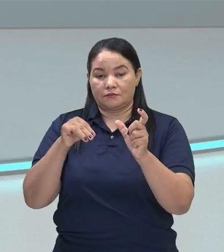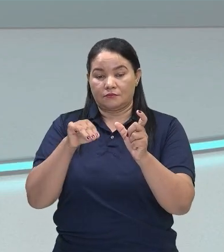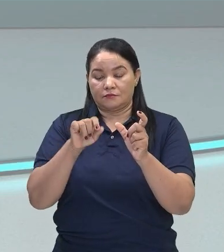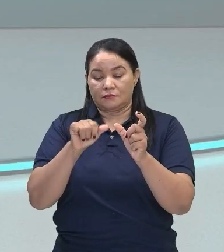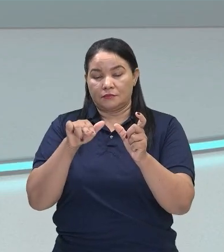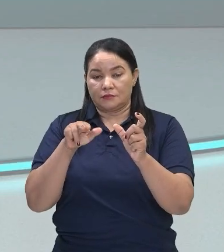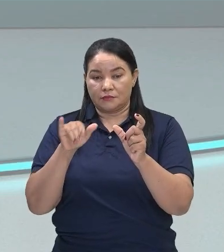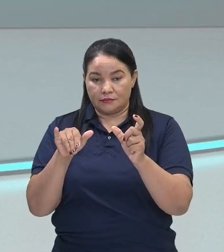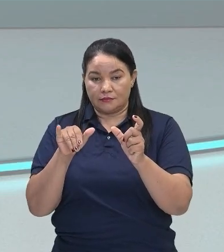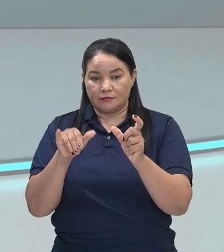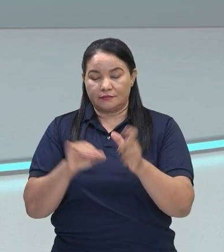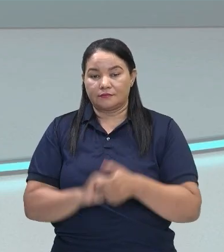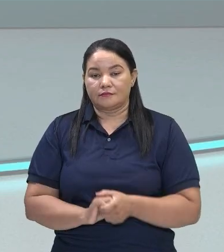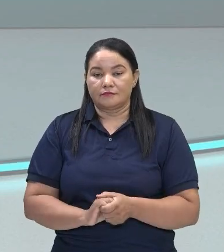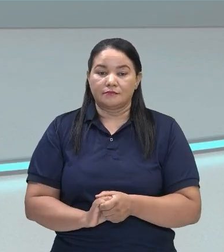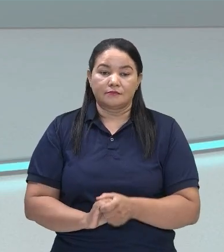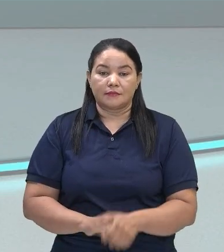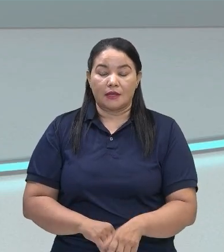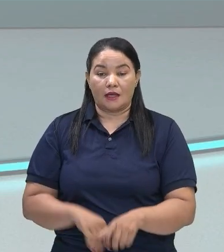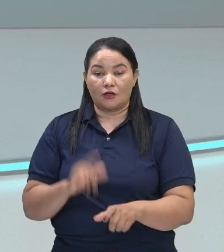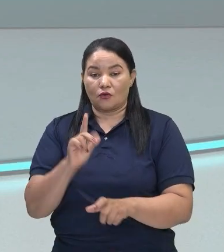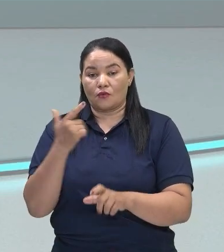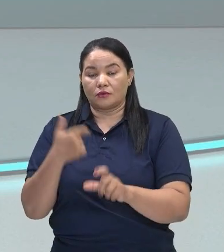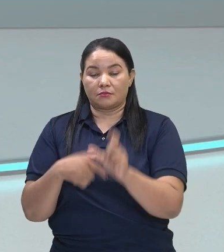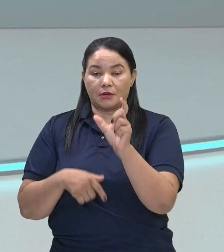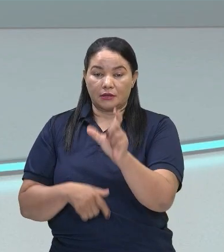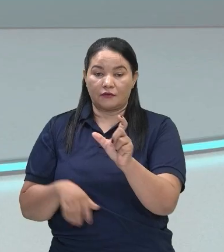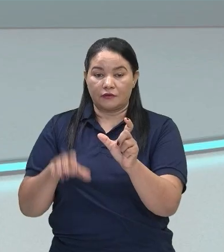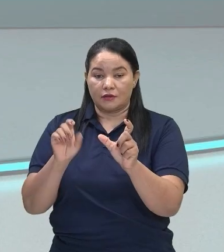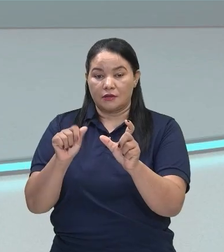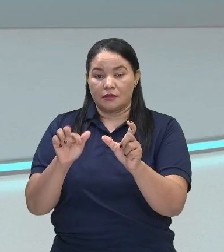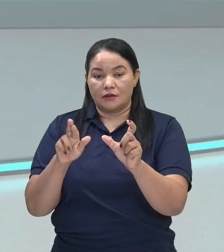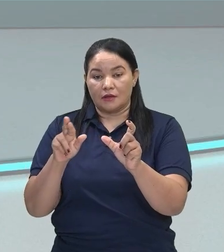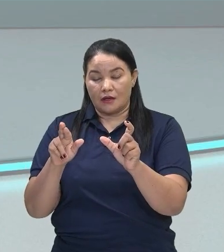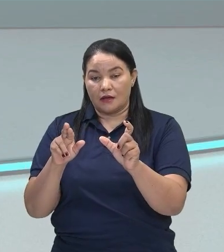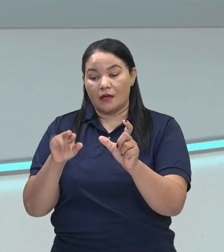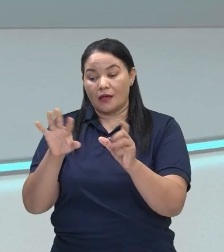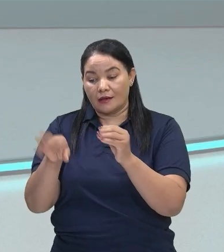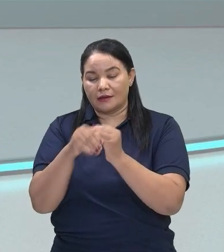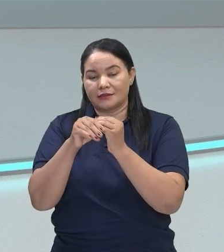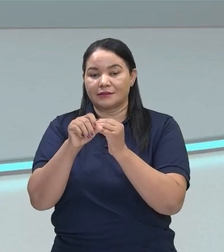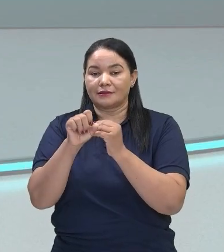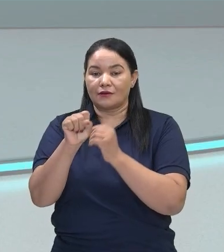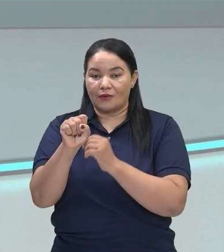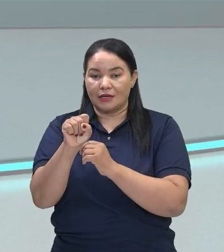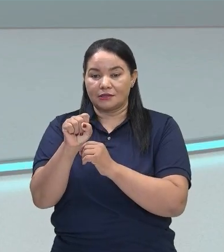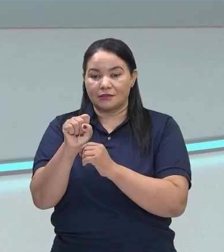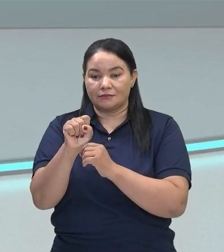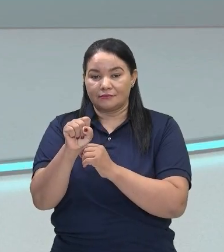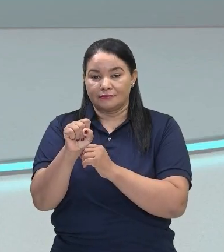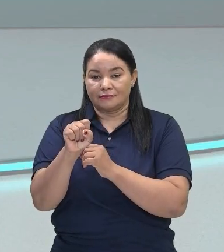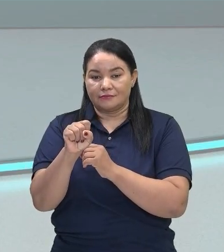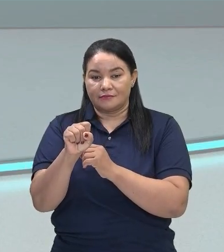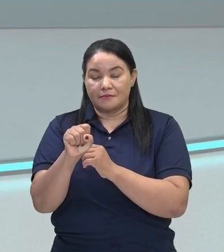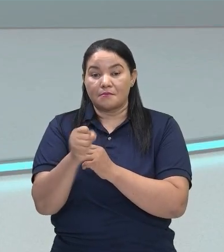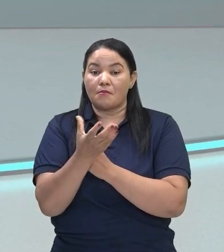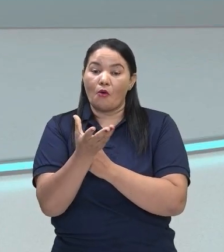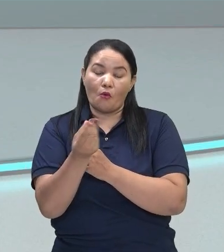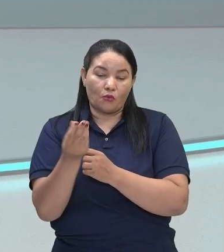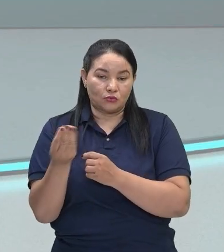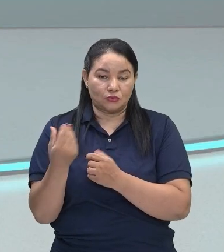em S, porque está no plural, né? Então, there are many cars on the street. Há muitos carros na rua,